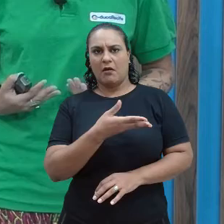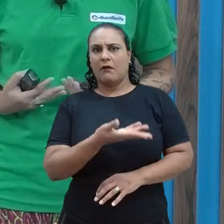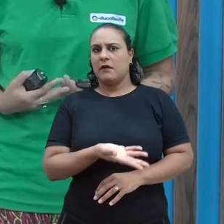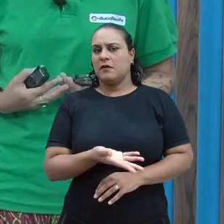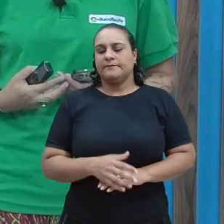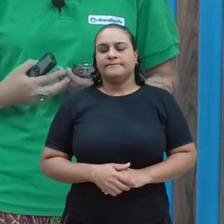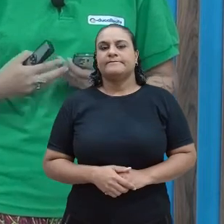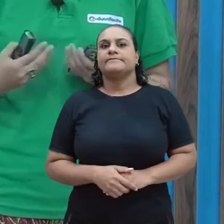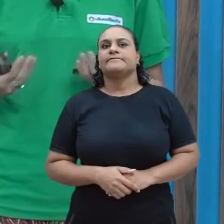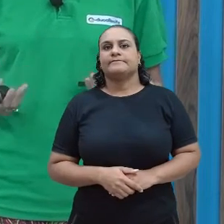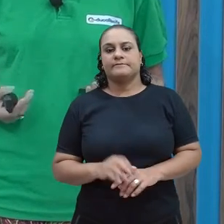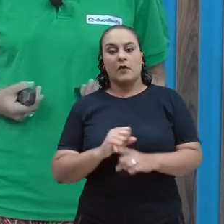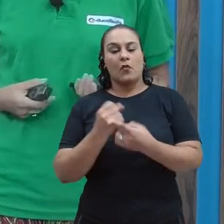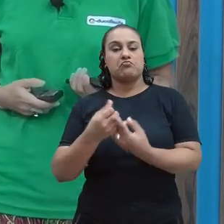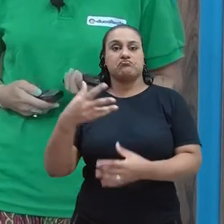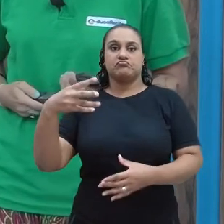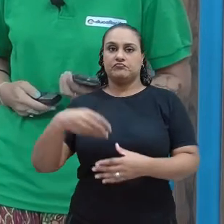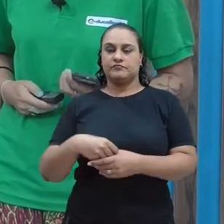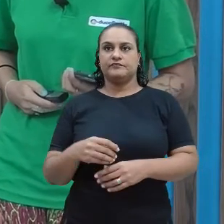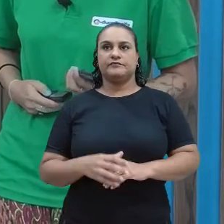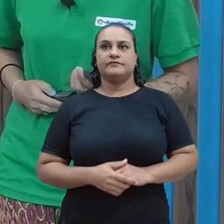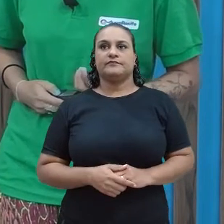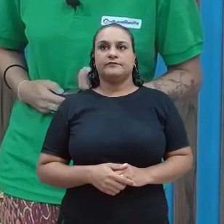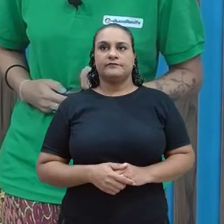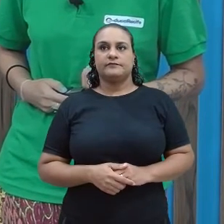né, da própria sorte aí.